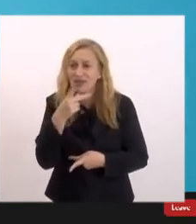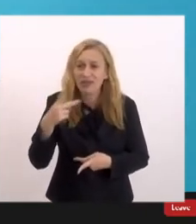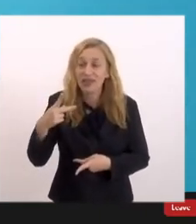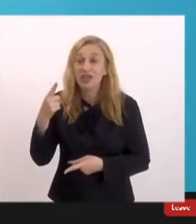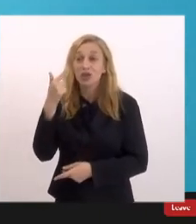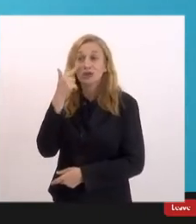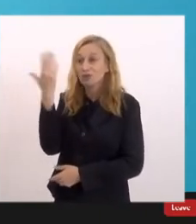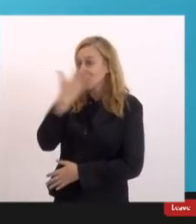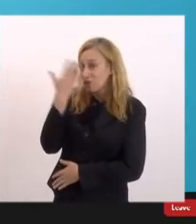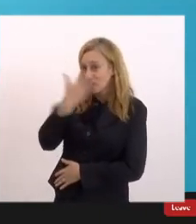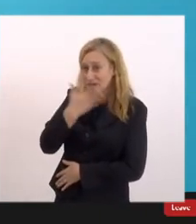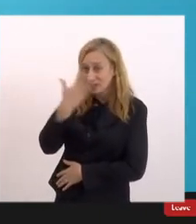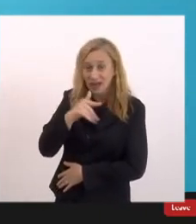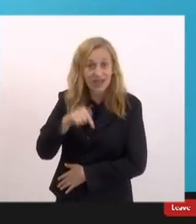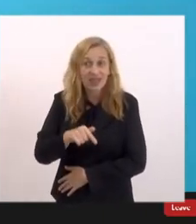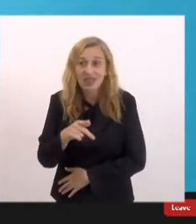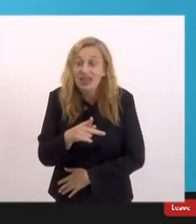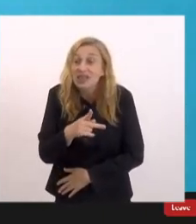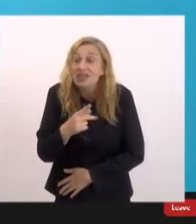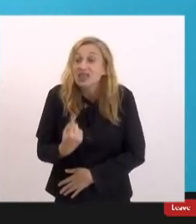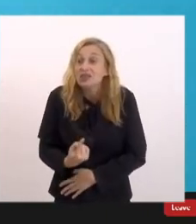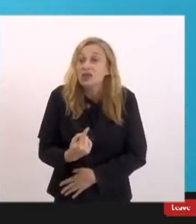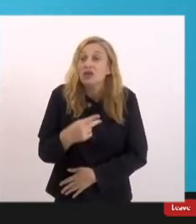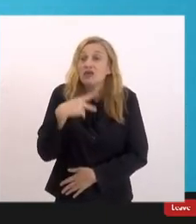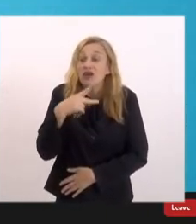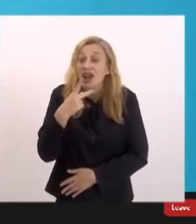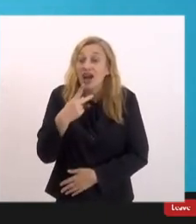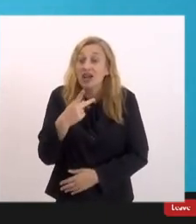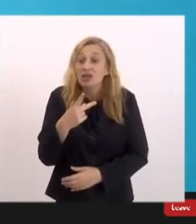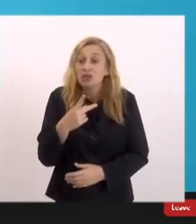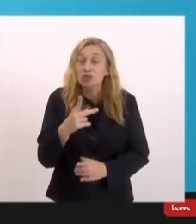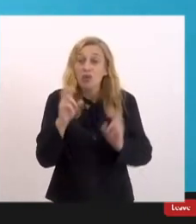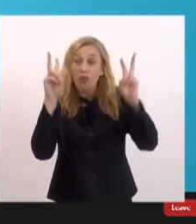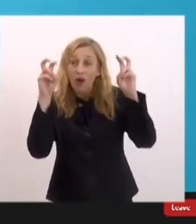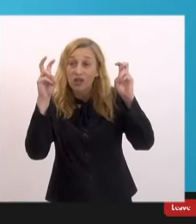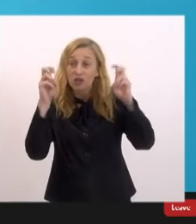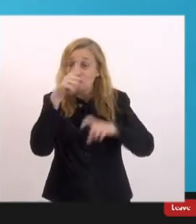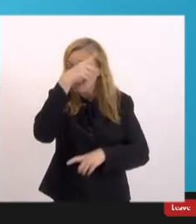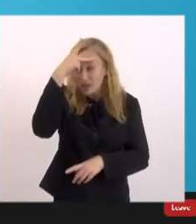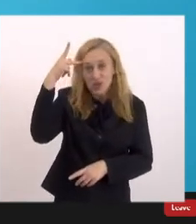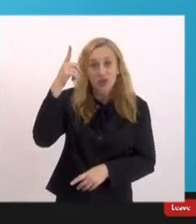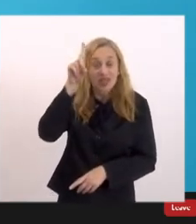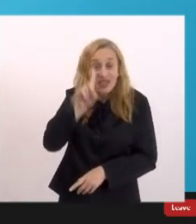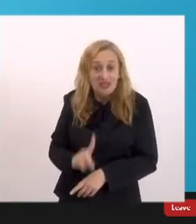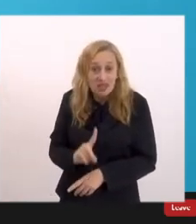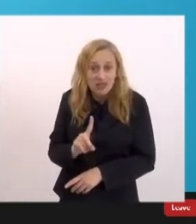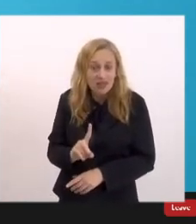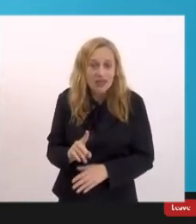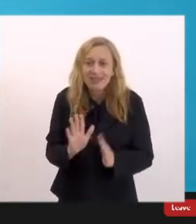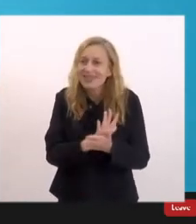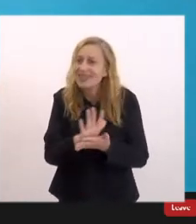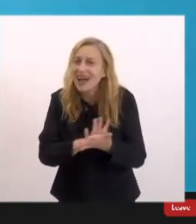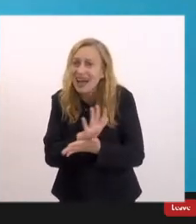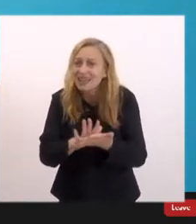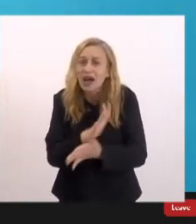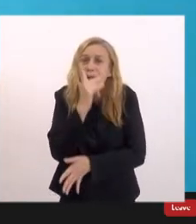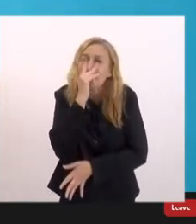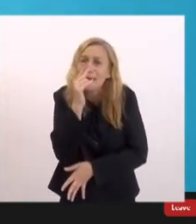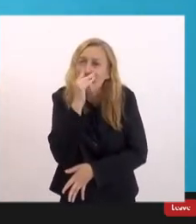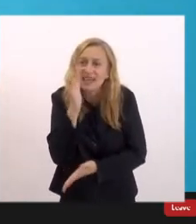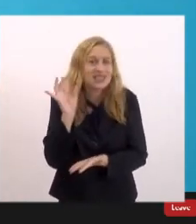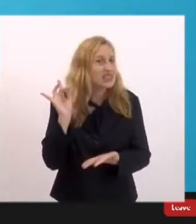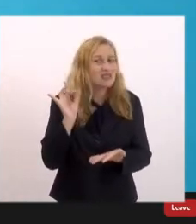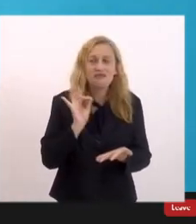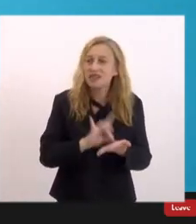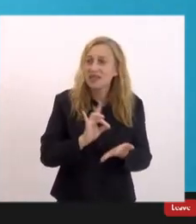estou vendo aqui ninguém se dirigir a esse segmento, né, das pessoas com deficiência. Parece que realmente elas